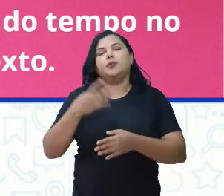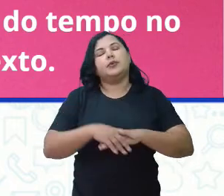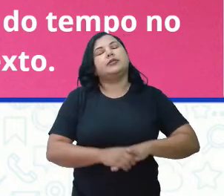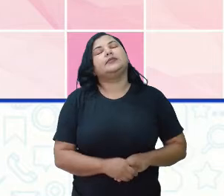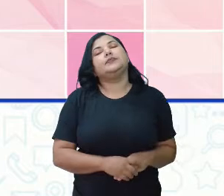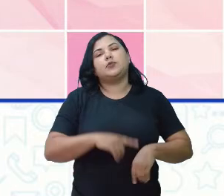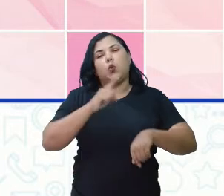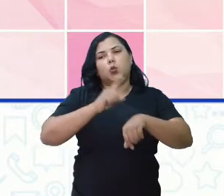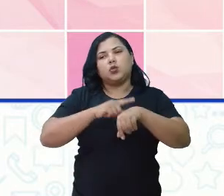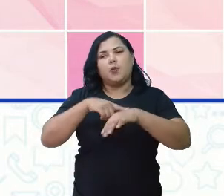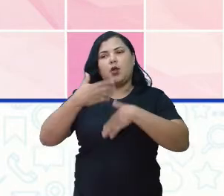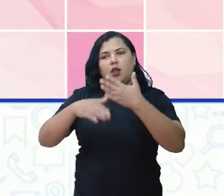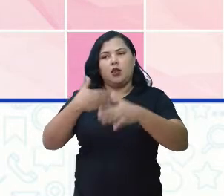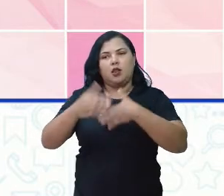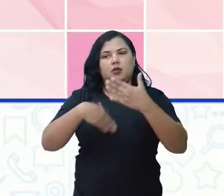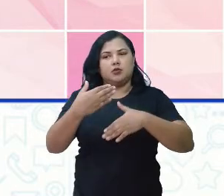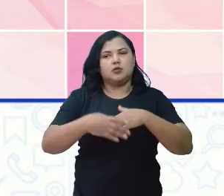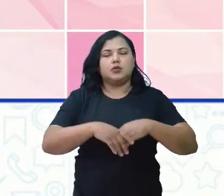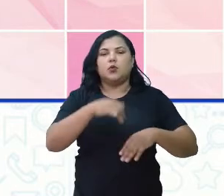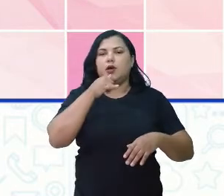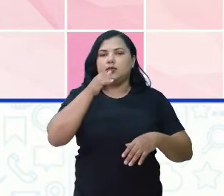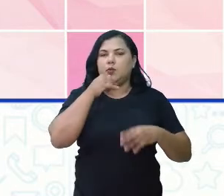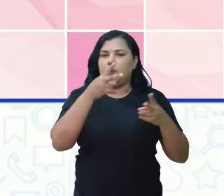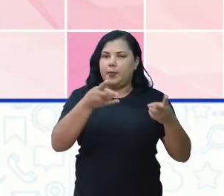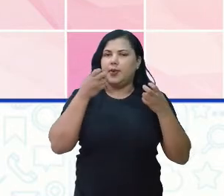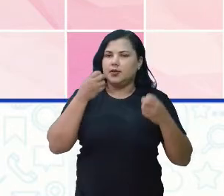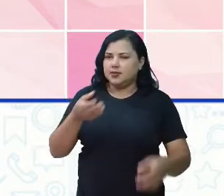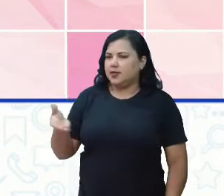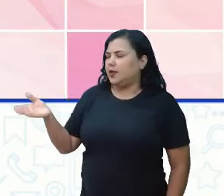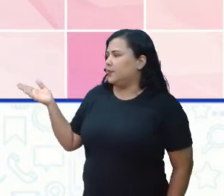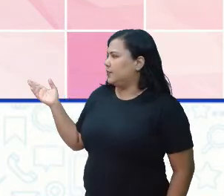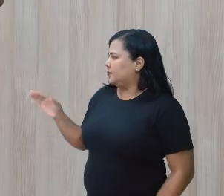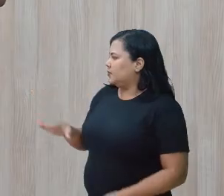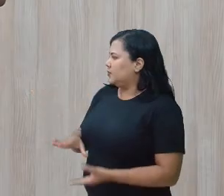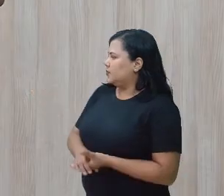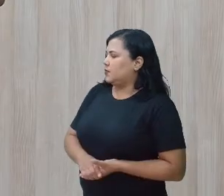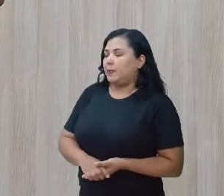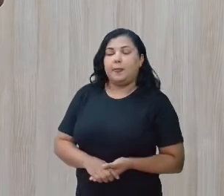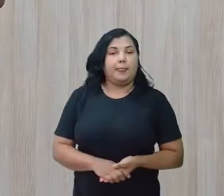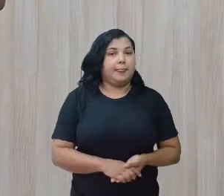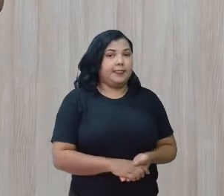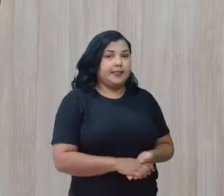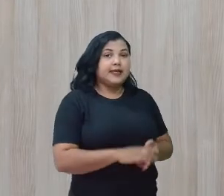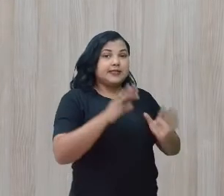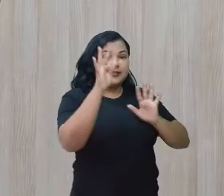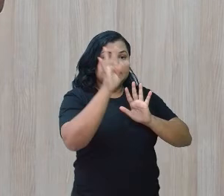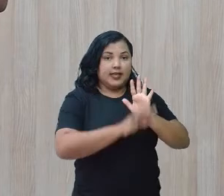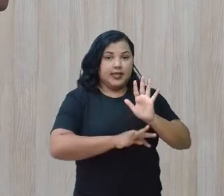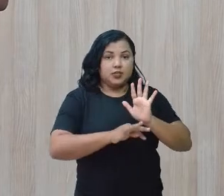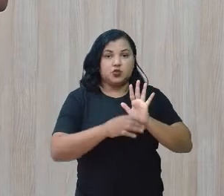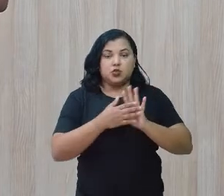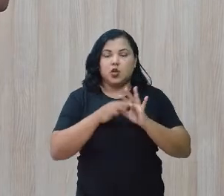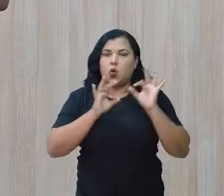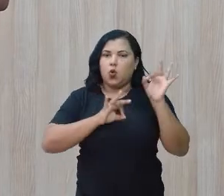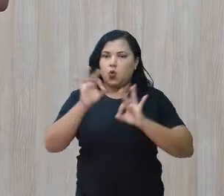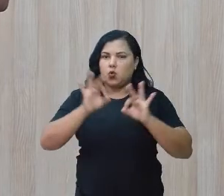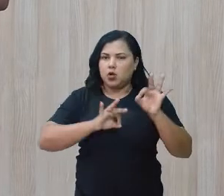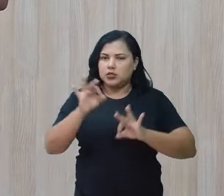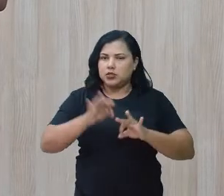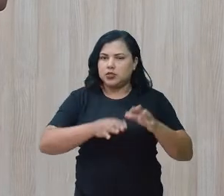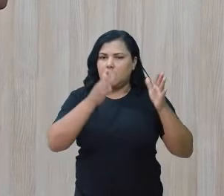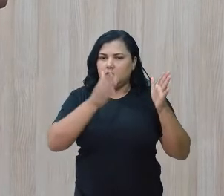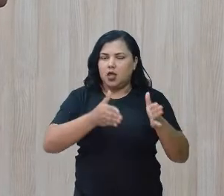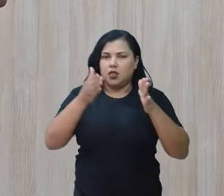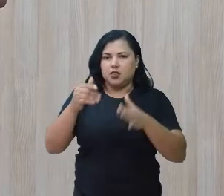do tempo no texto. Então, aqui, nesse trecho específico do Cortiço, a gente consegue organizar uma